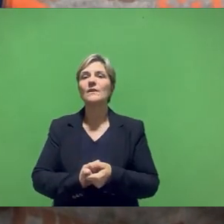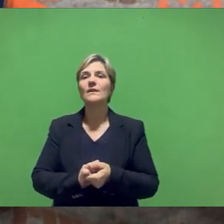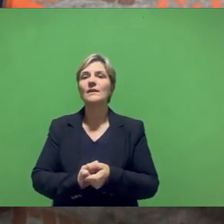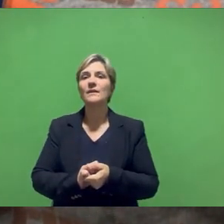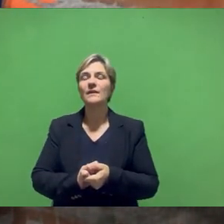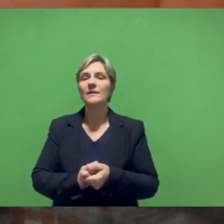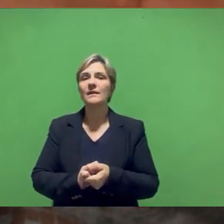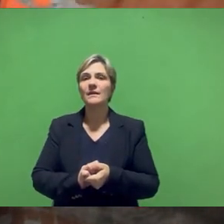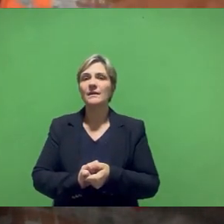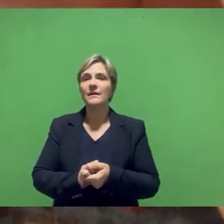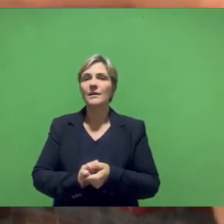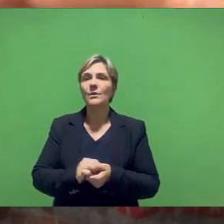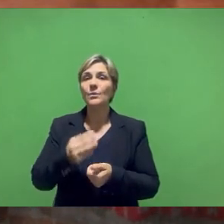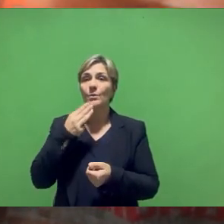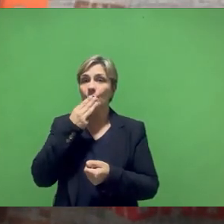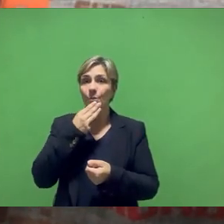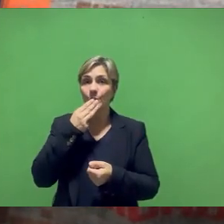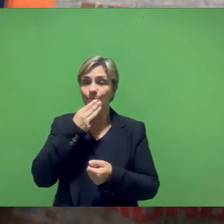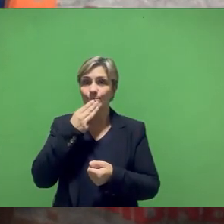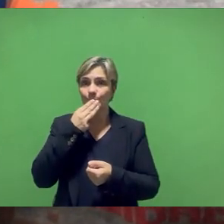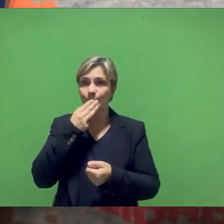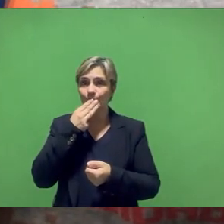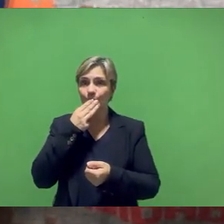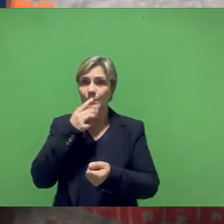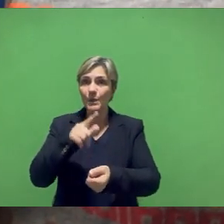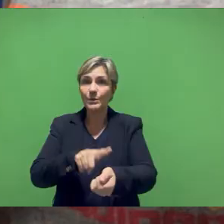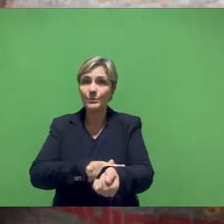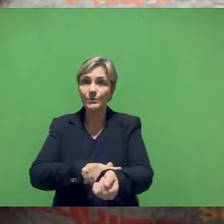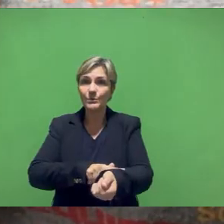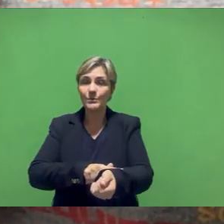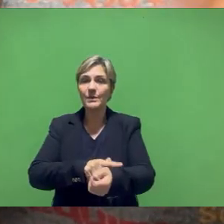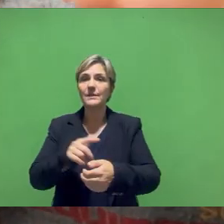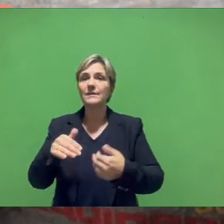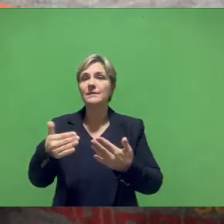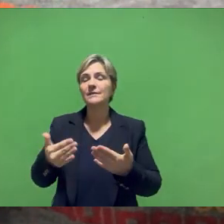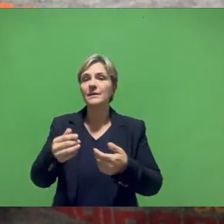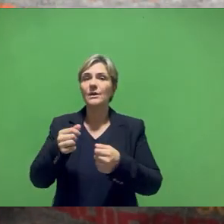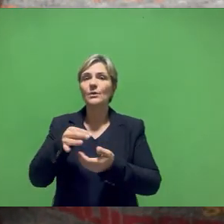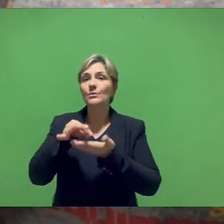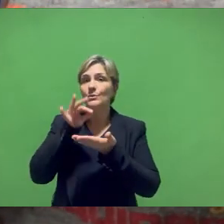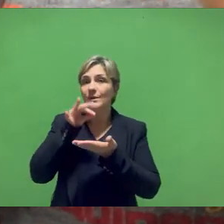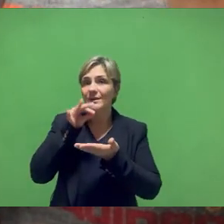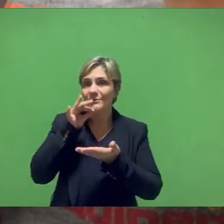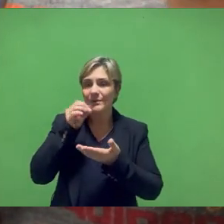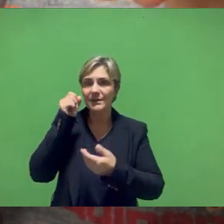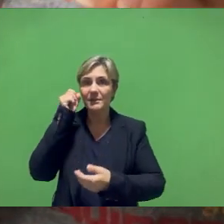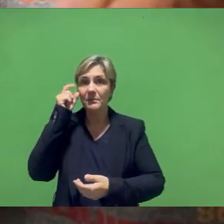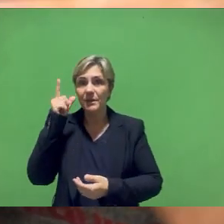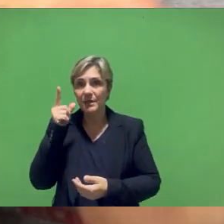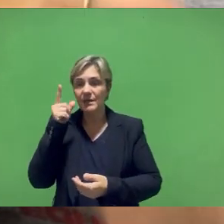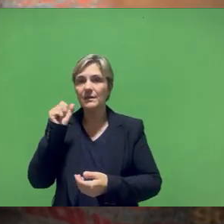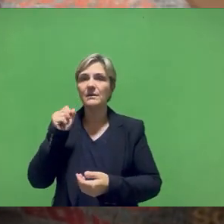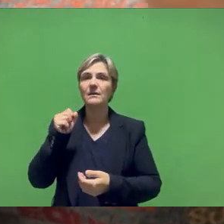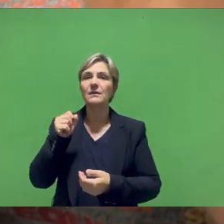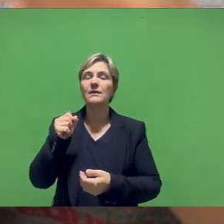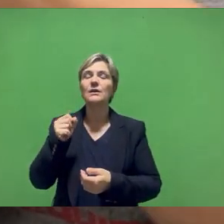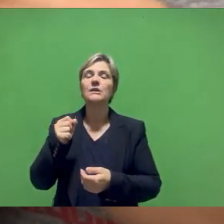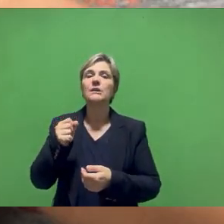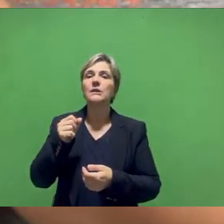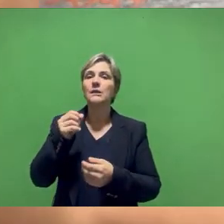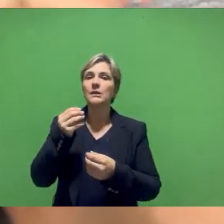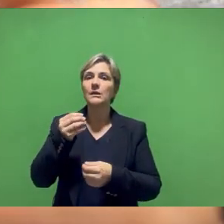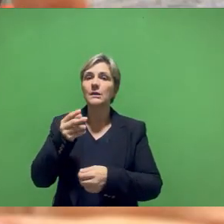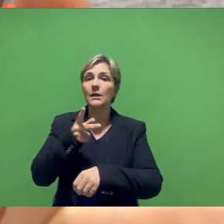a glicose no sangue, ou seja, nas refeições, quando sobe mais, café da manhã, refeições principais,